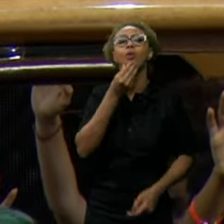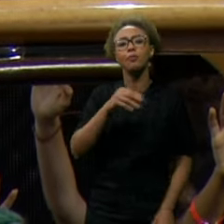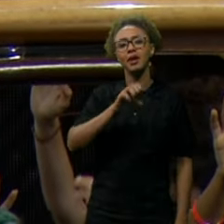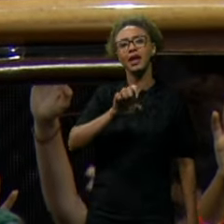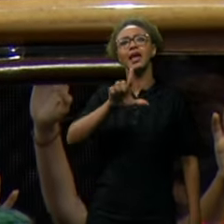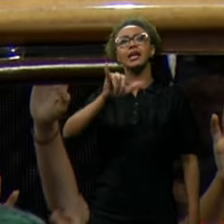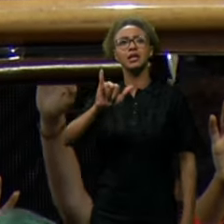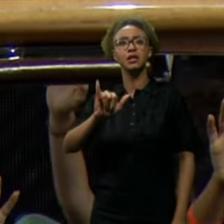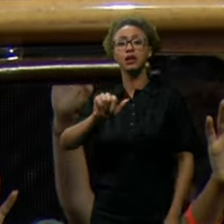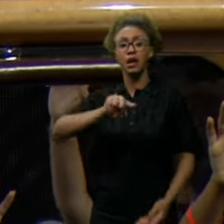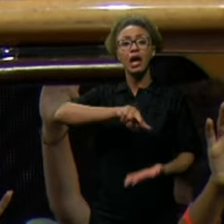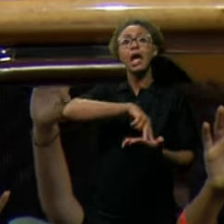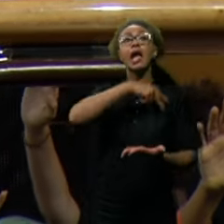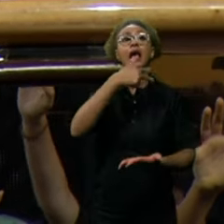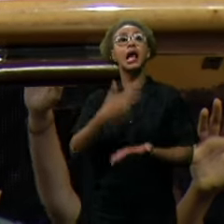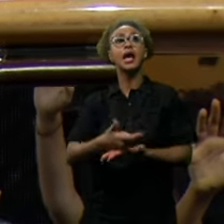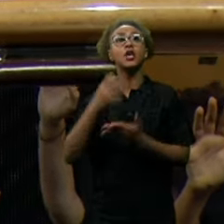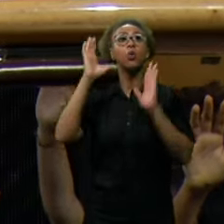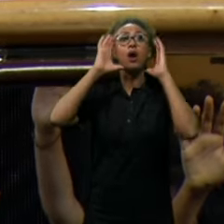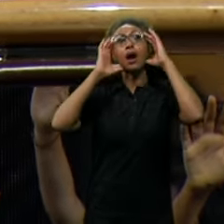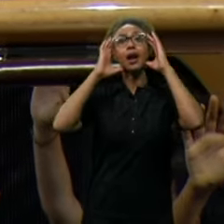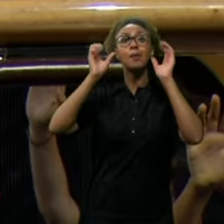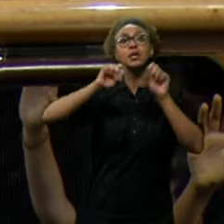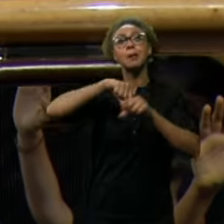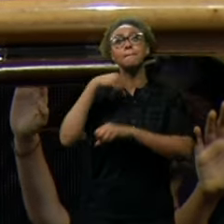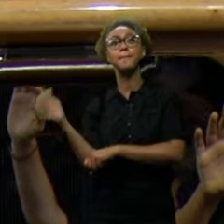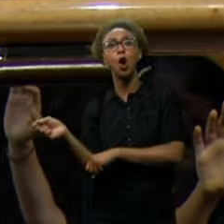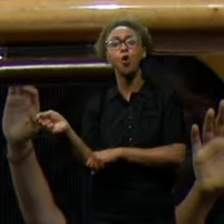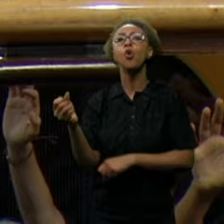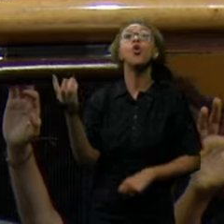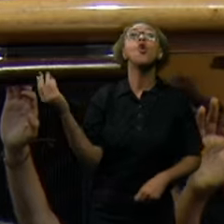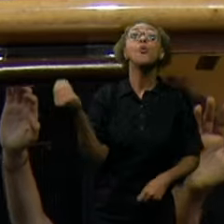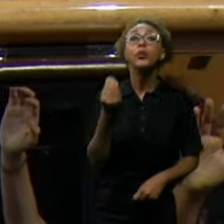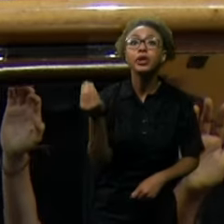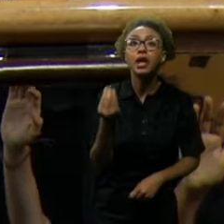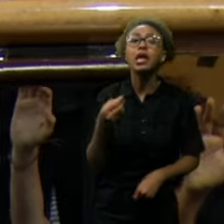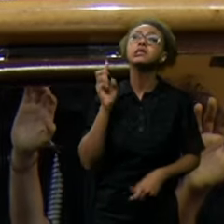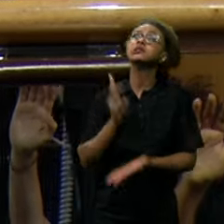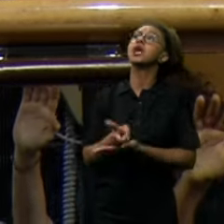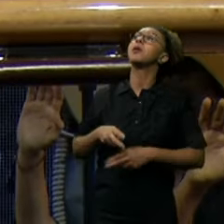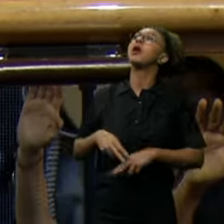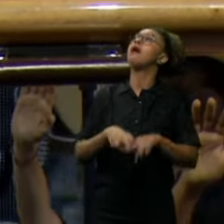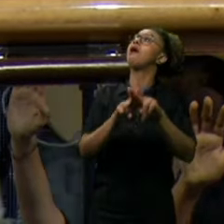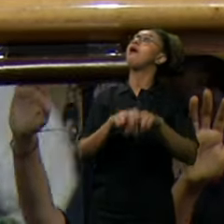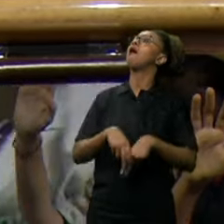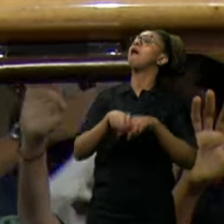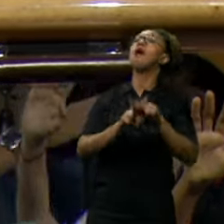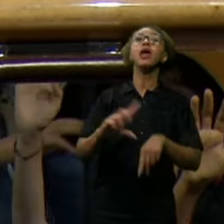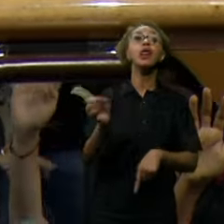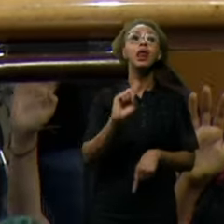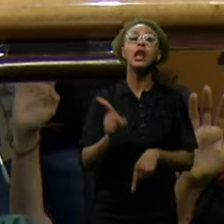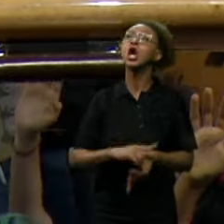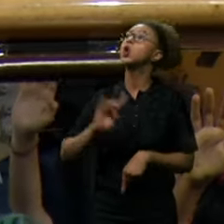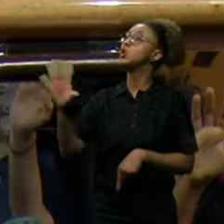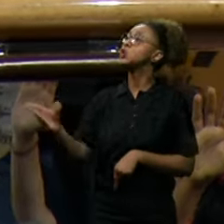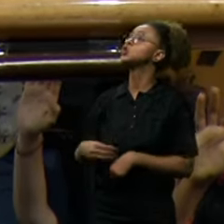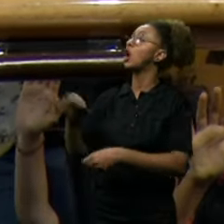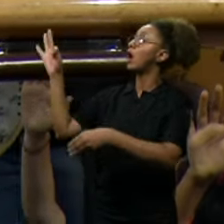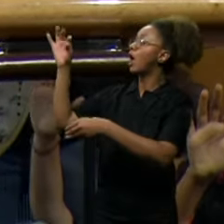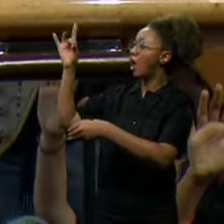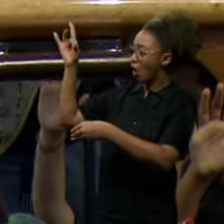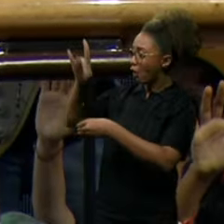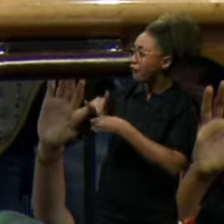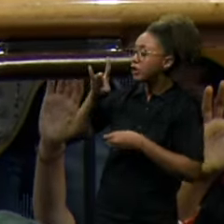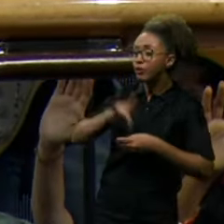caiu e quebrou o pescoço porque vivia na cadeira de balanço não não não não não porque só vive engordando com as ofertas